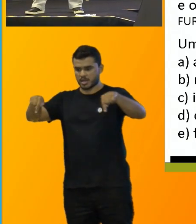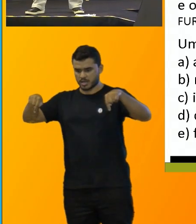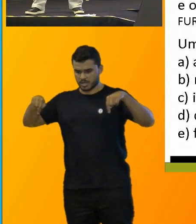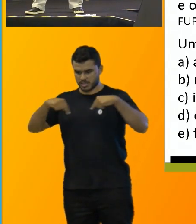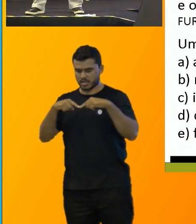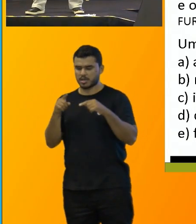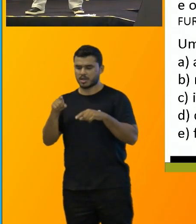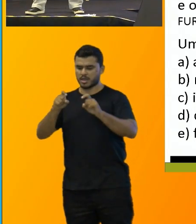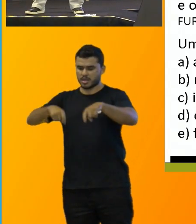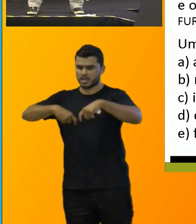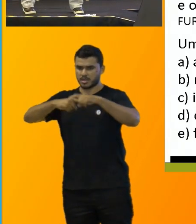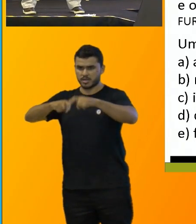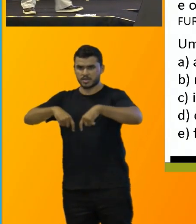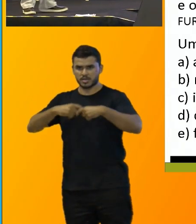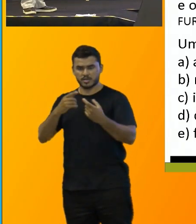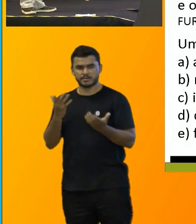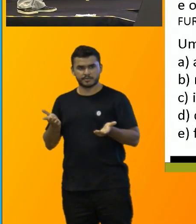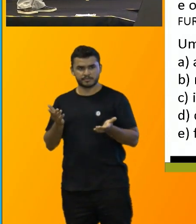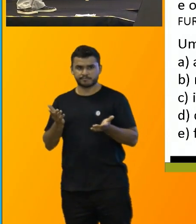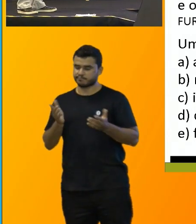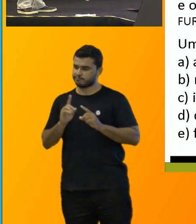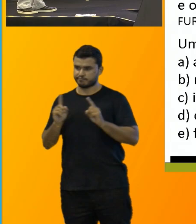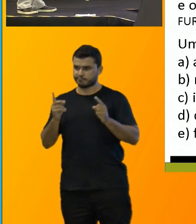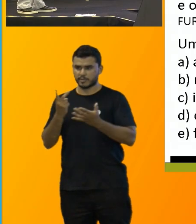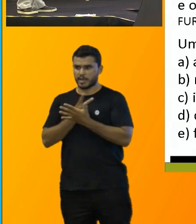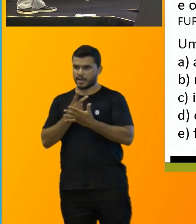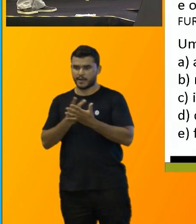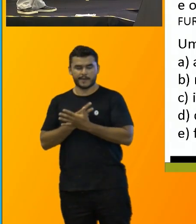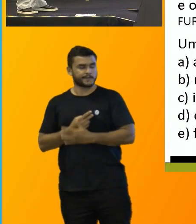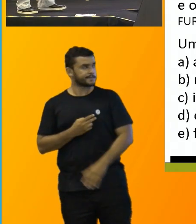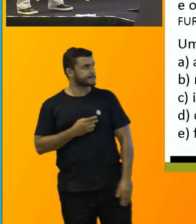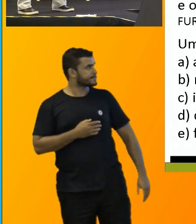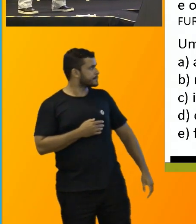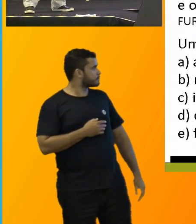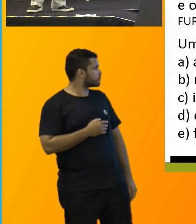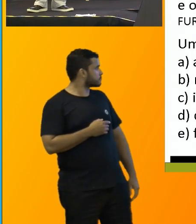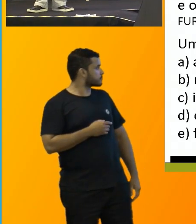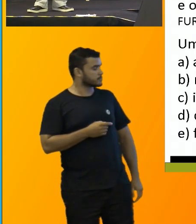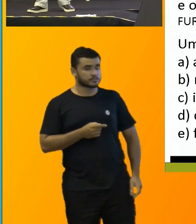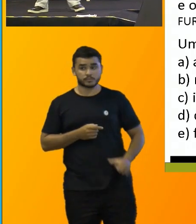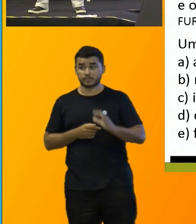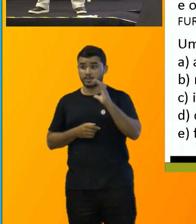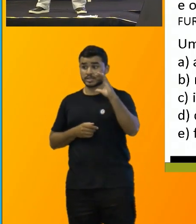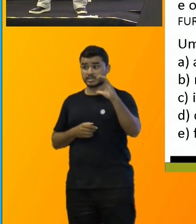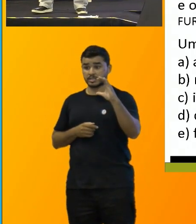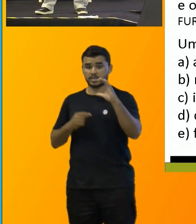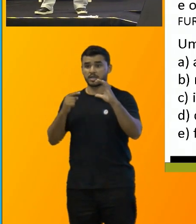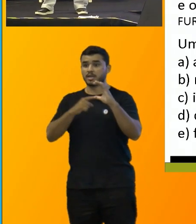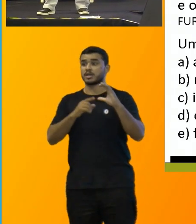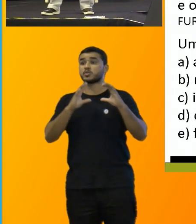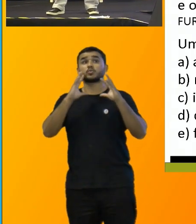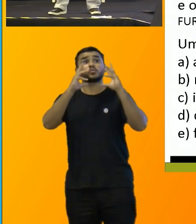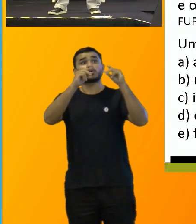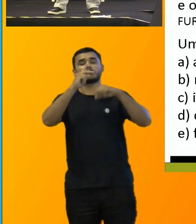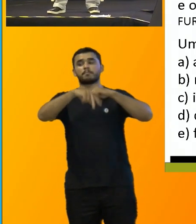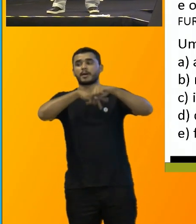isso? Não. Letra C, incremento da mão de obra imigrante. Digo, vamos resolver